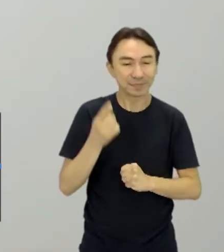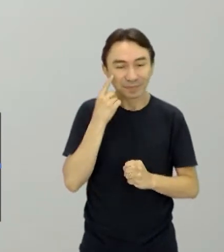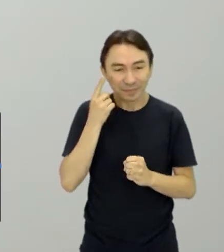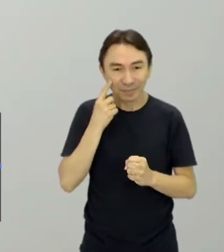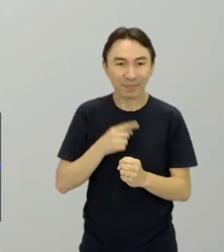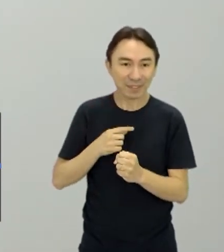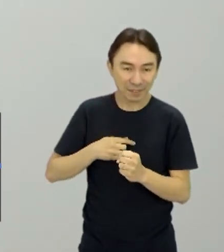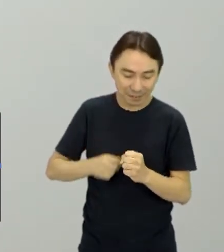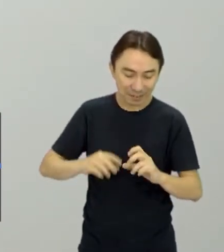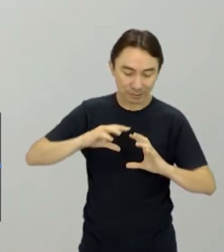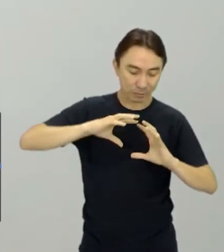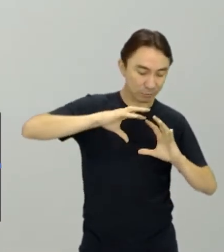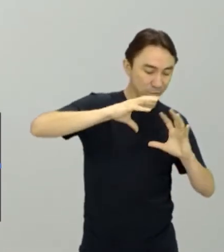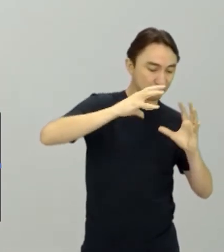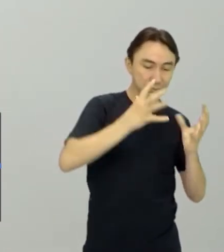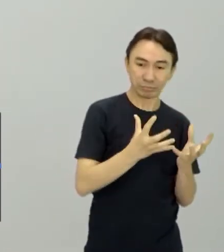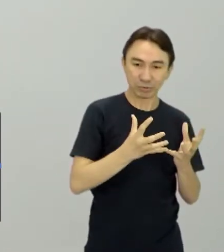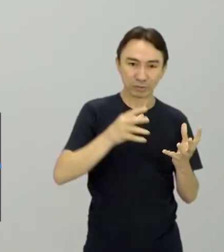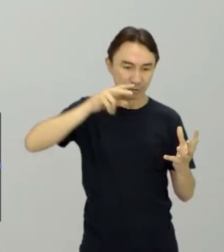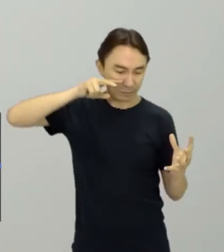olhar para a Terra, você vai ver que ela é uma esfera